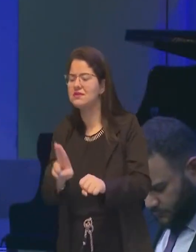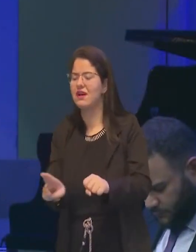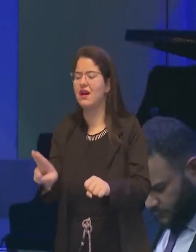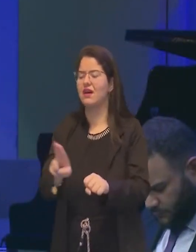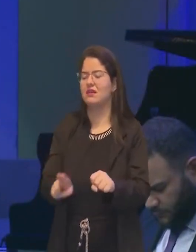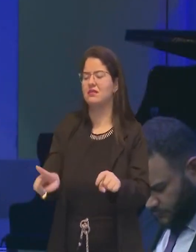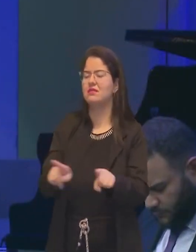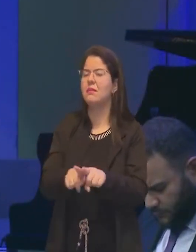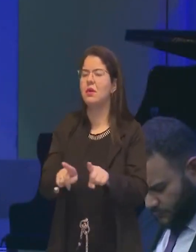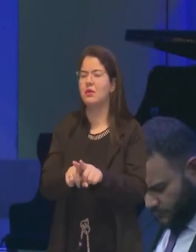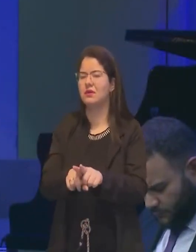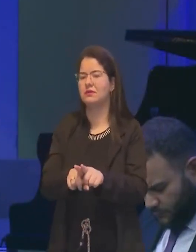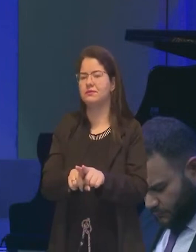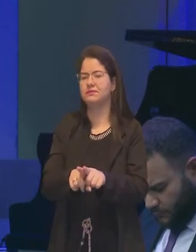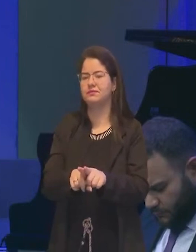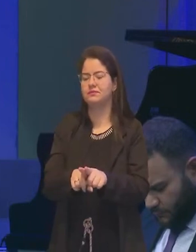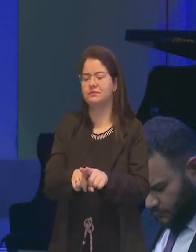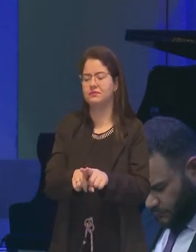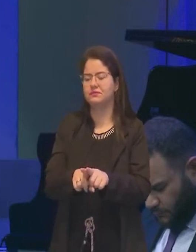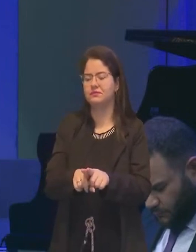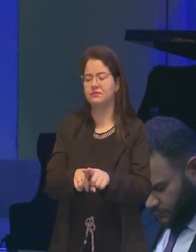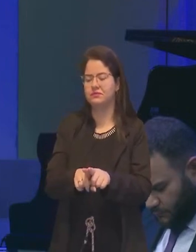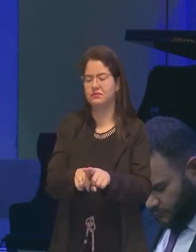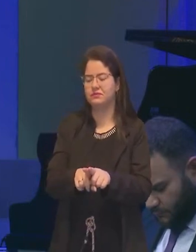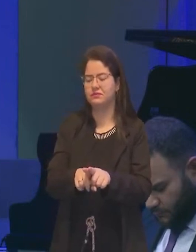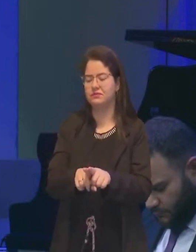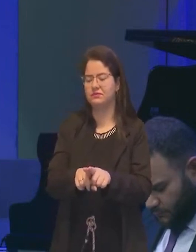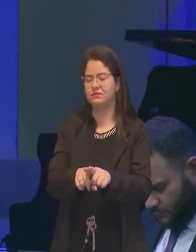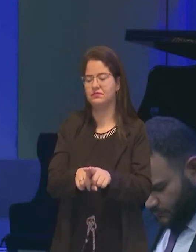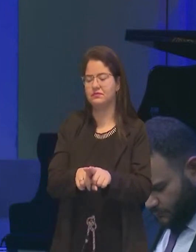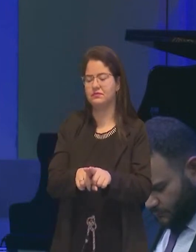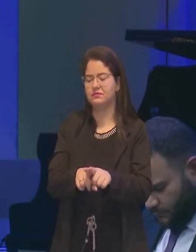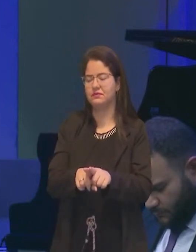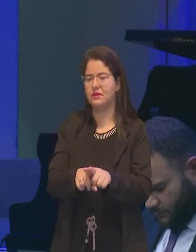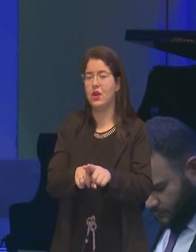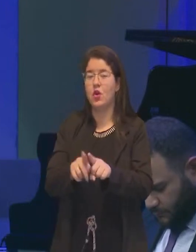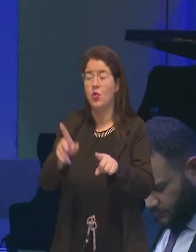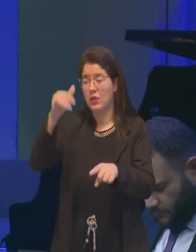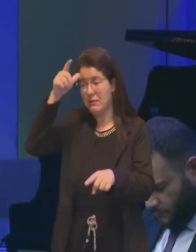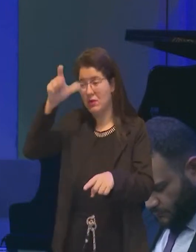para fazer com que nós nos afastemos desse primeiro amor.